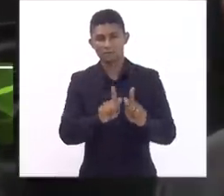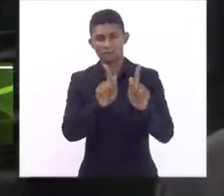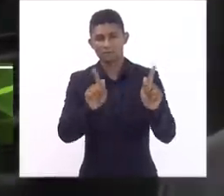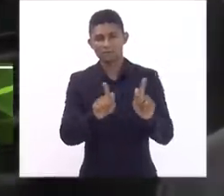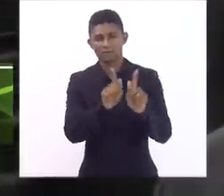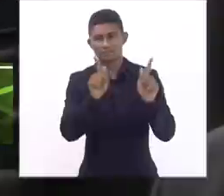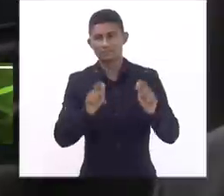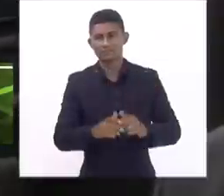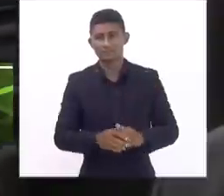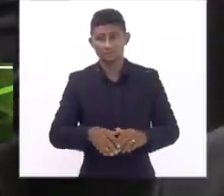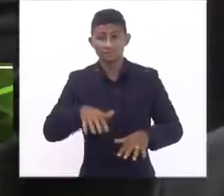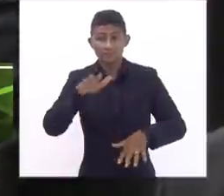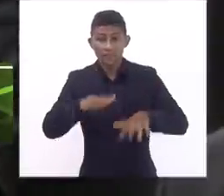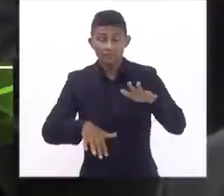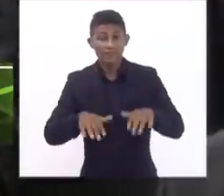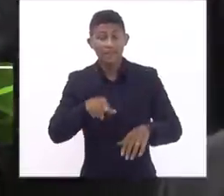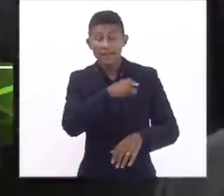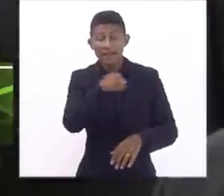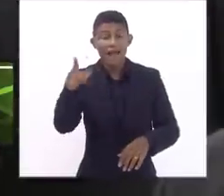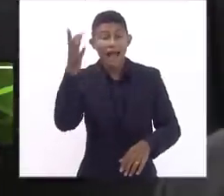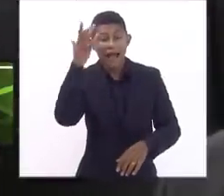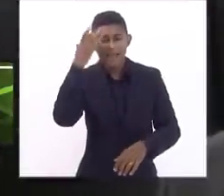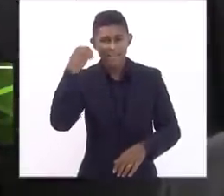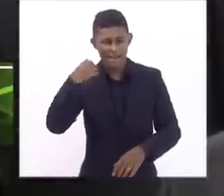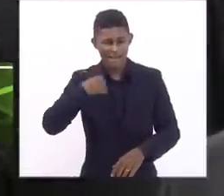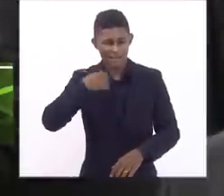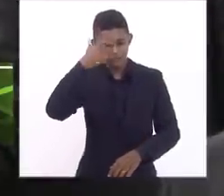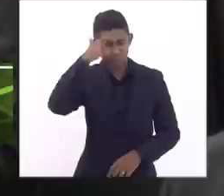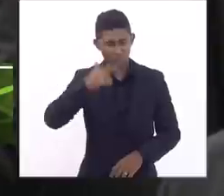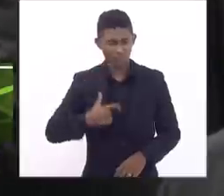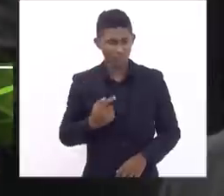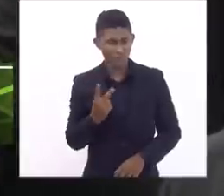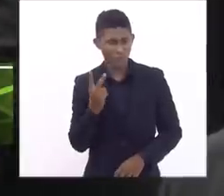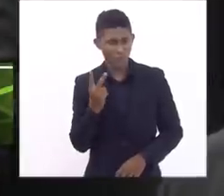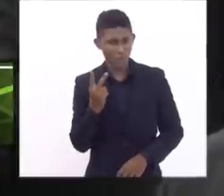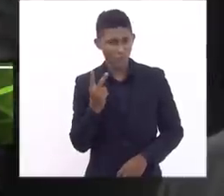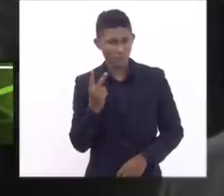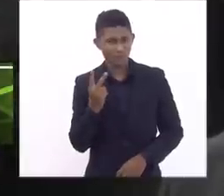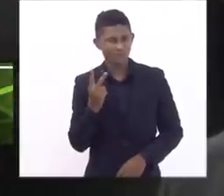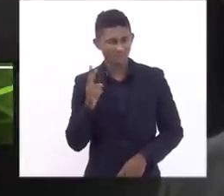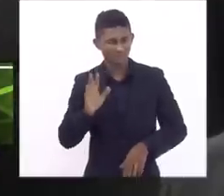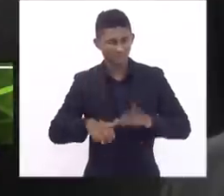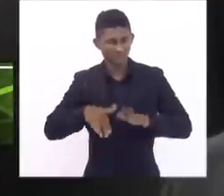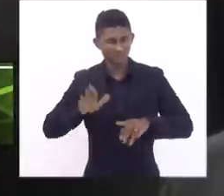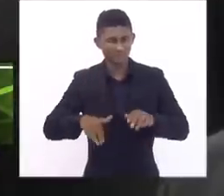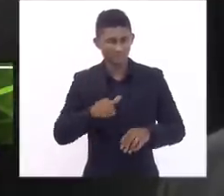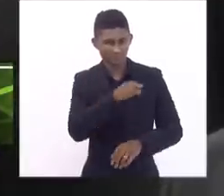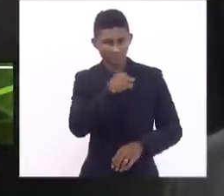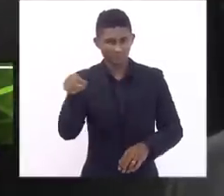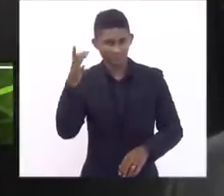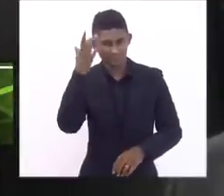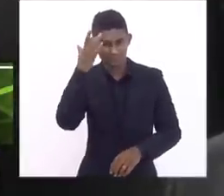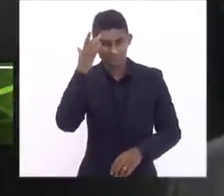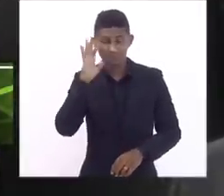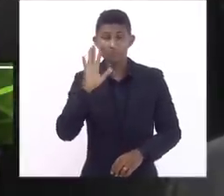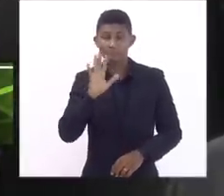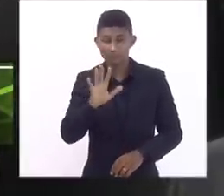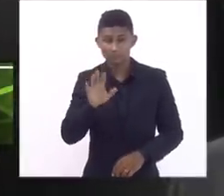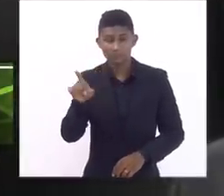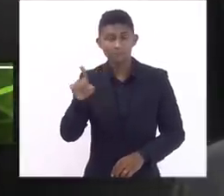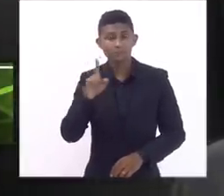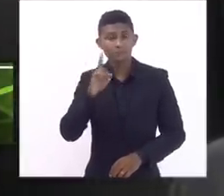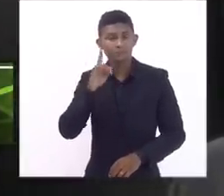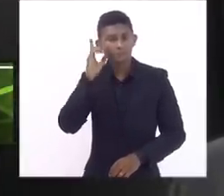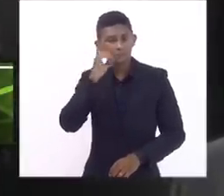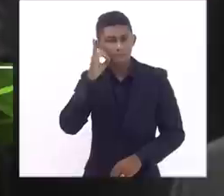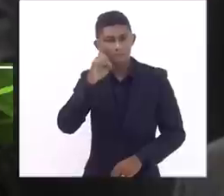vez em quando, acham que eu sou dois. De vez em quando. Mas, nesse caso específico, em respeito ao deputado Gustavo Schmidt, que